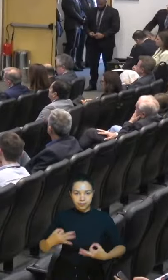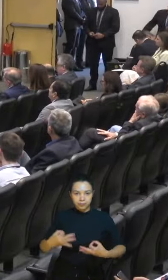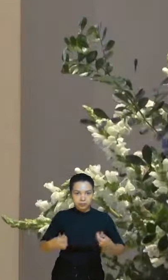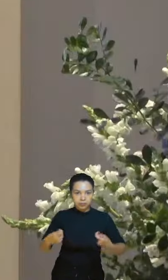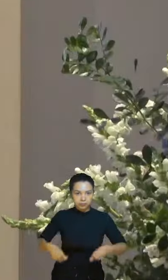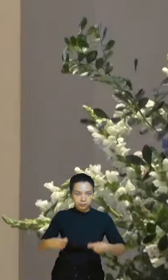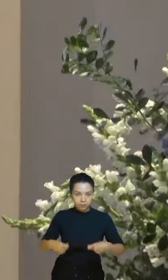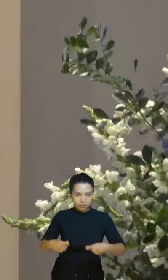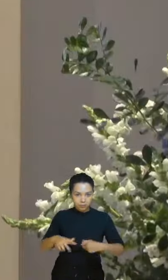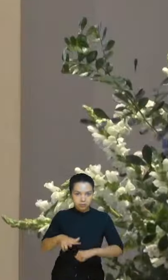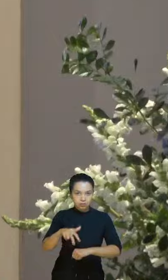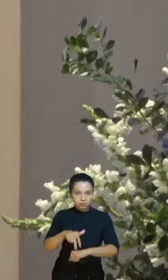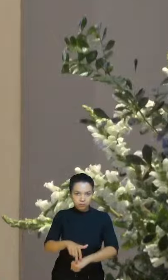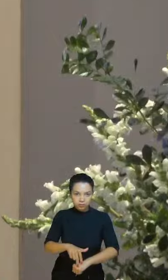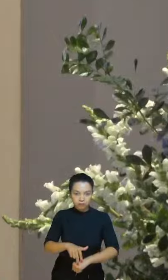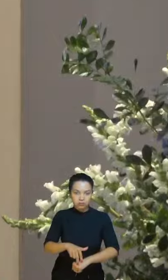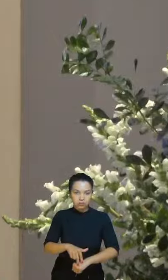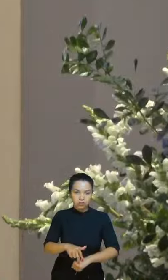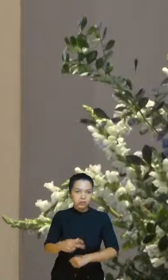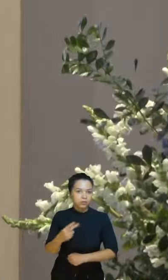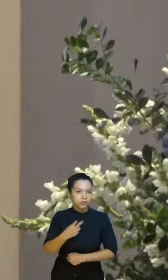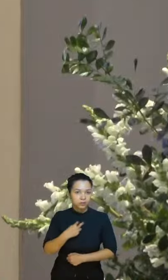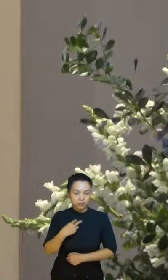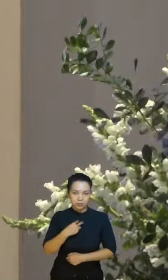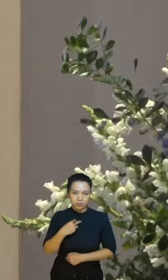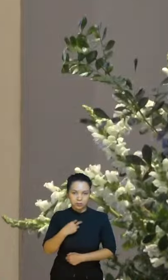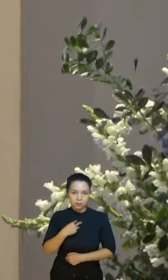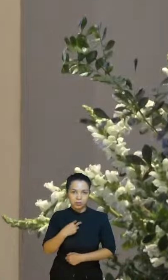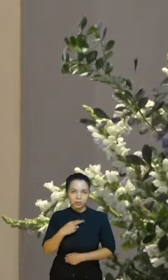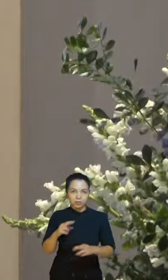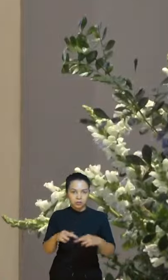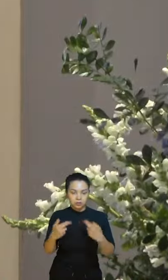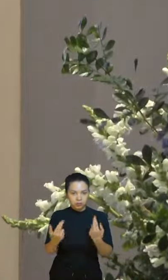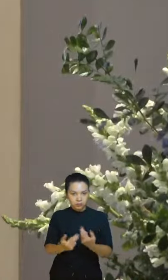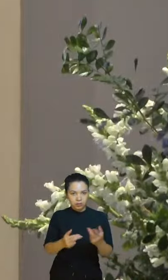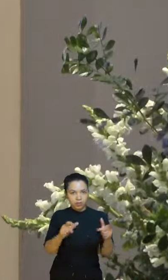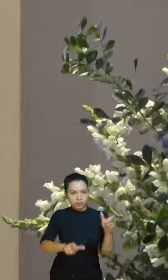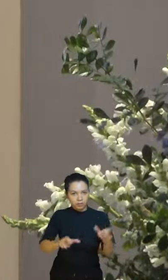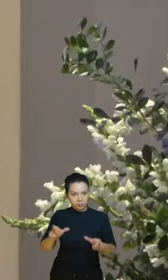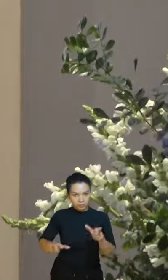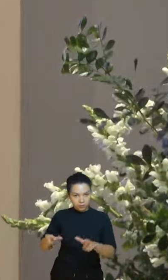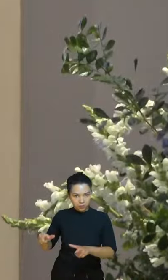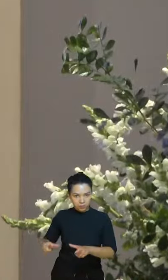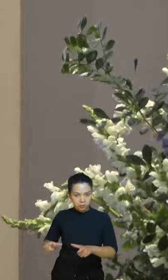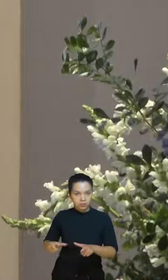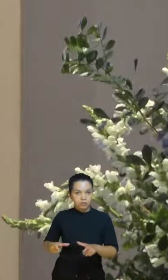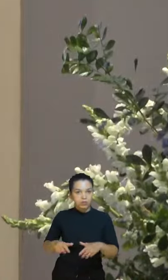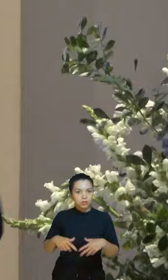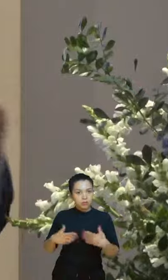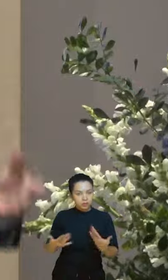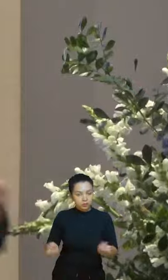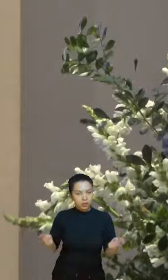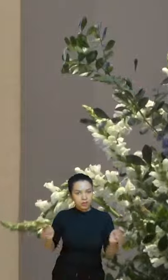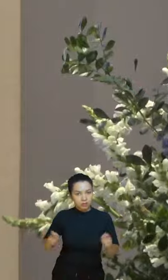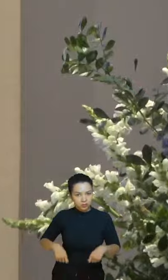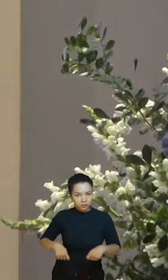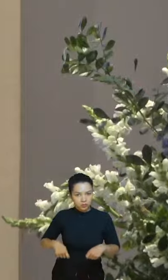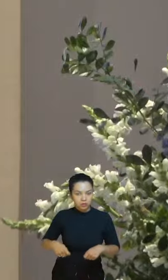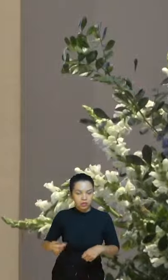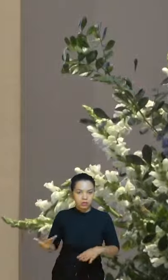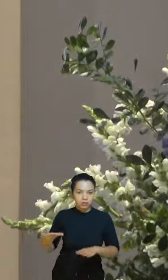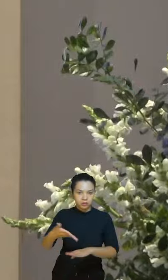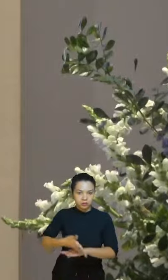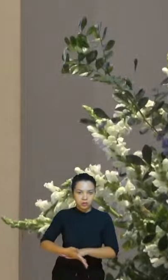fonar mas não poderia haver reunião de pessoas surgiu então a possibilidade que veio para